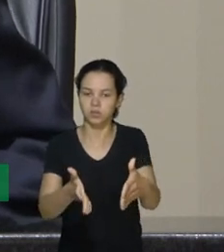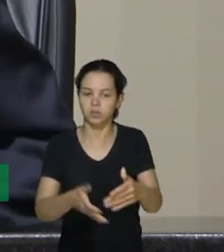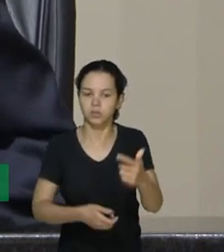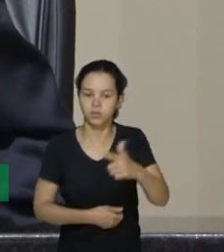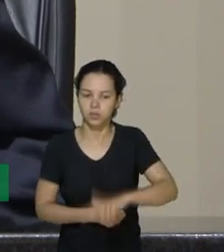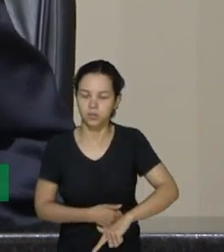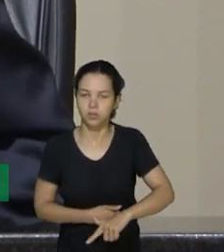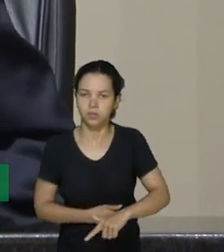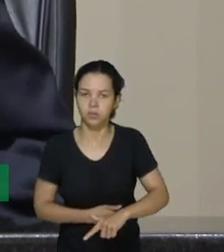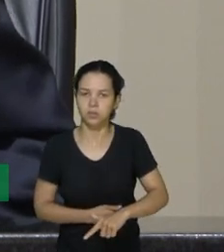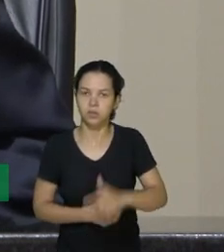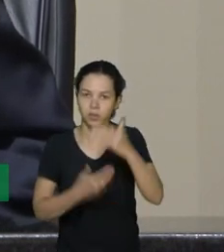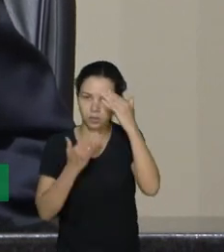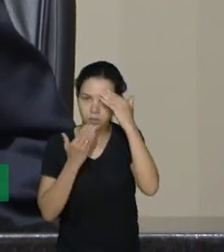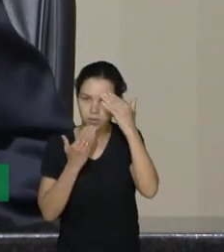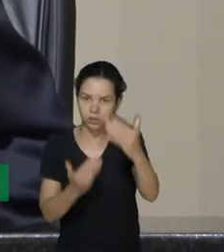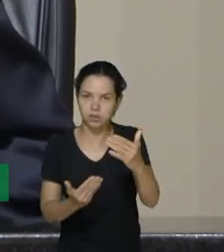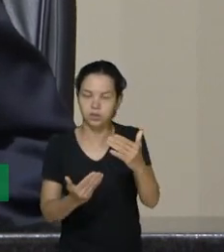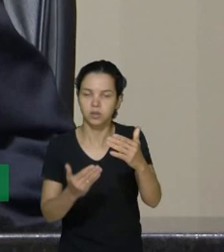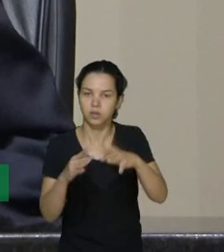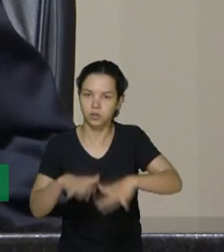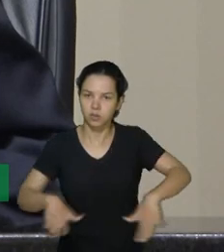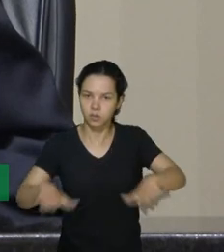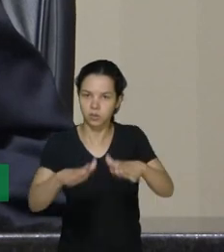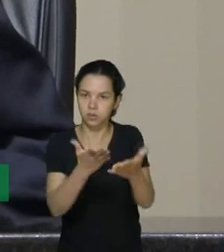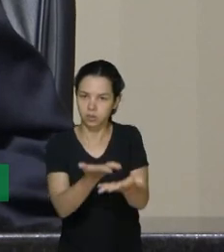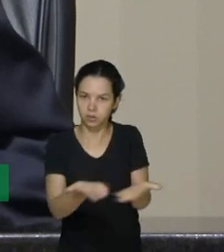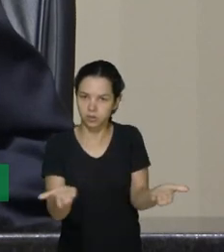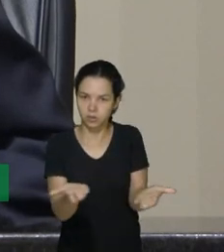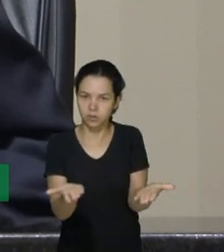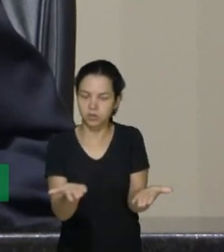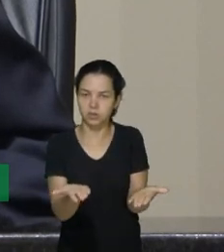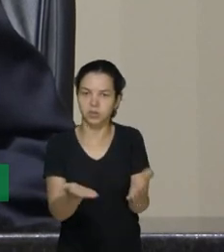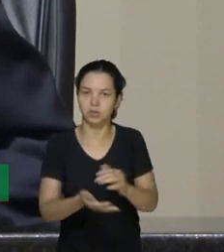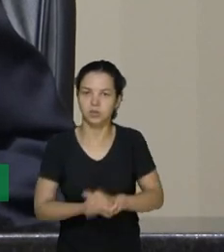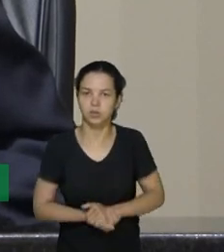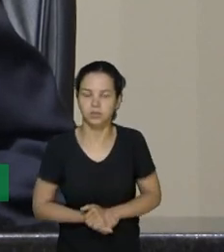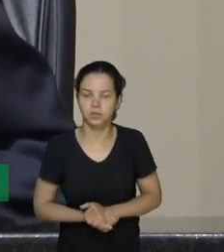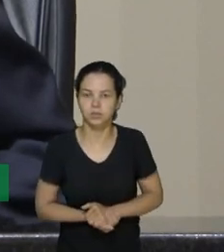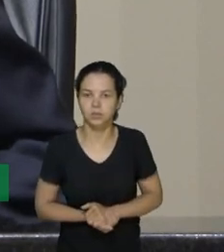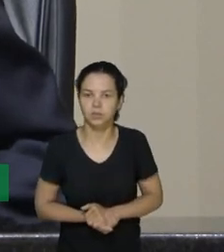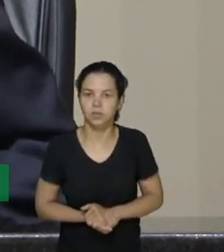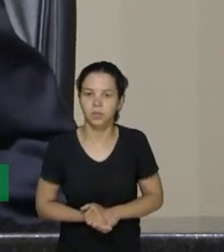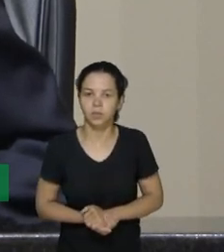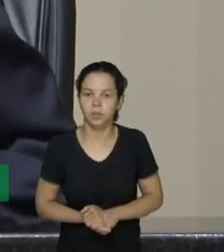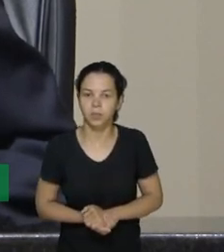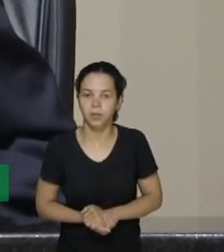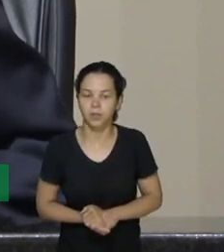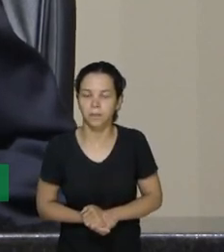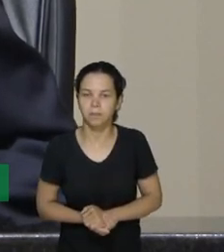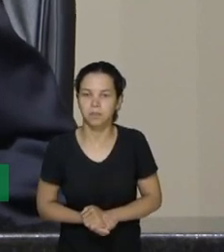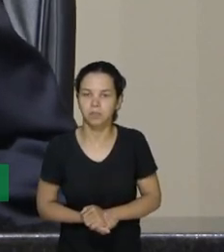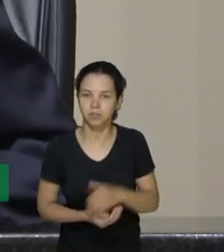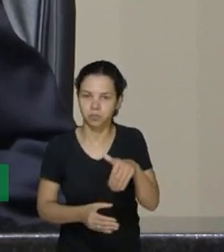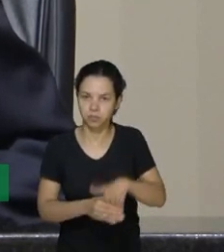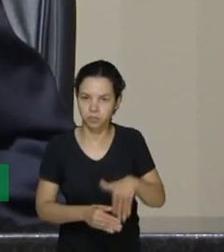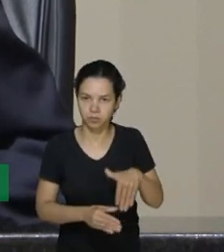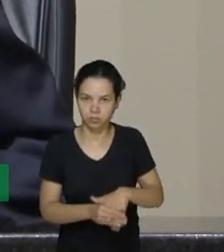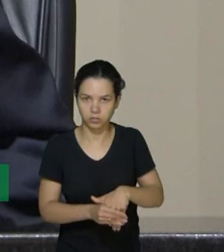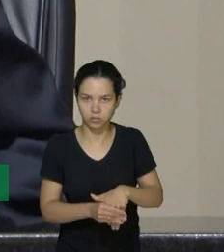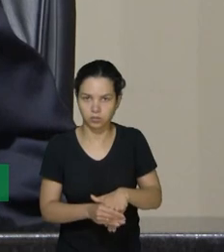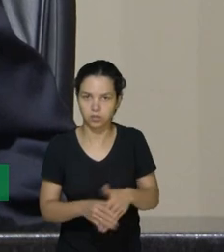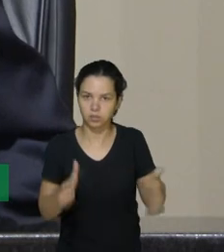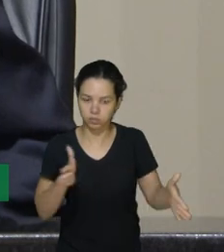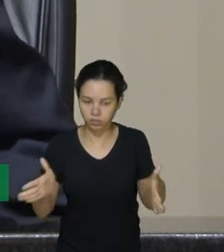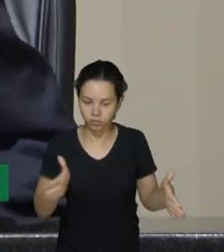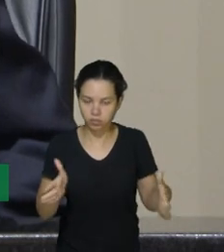vez, obrigado a todos vocês, aqueles que vão deixar de ter mandato, ou que têm